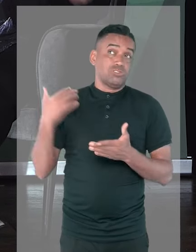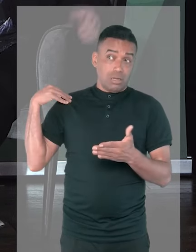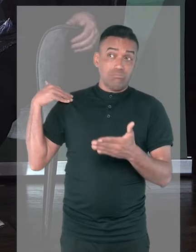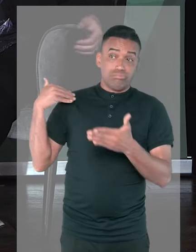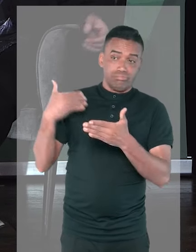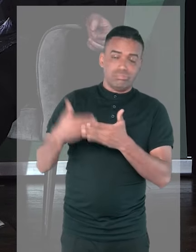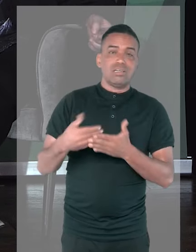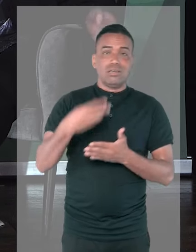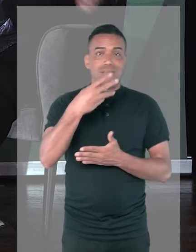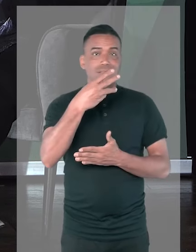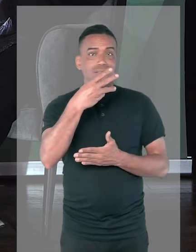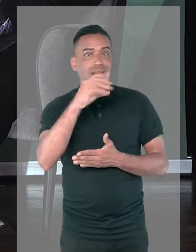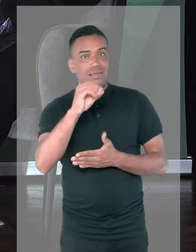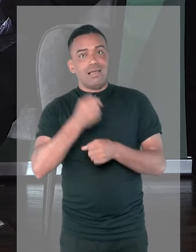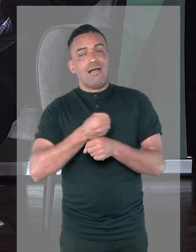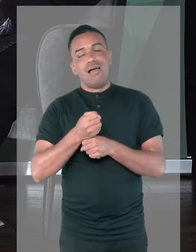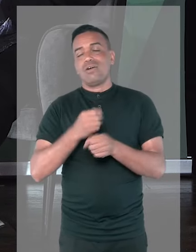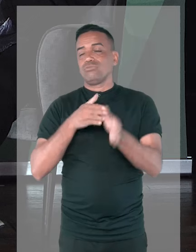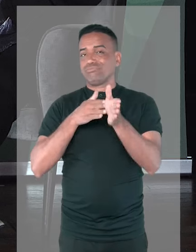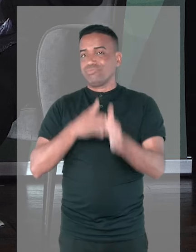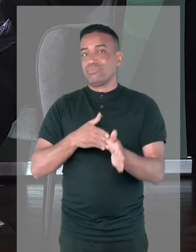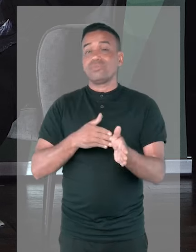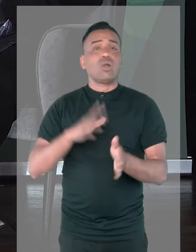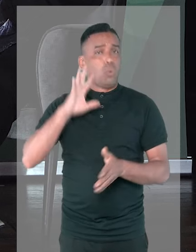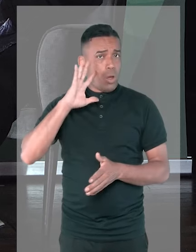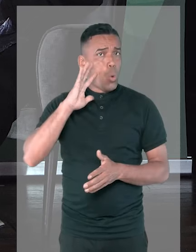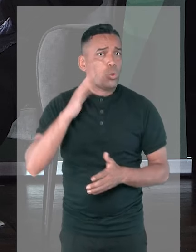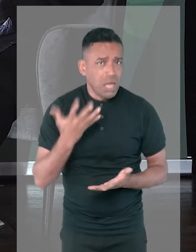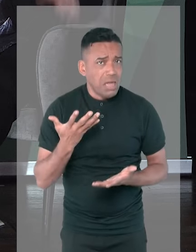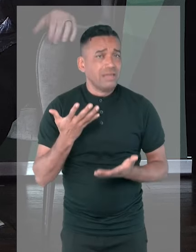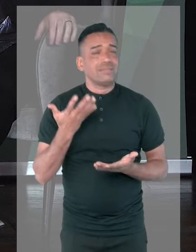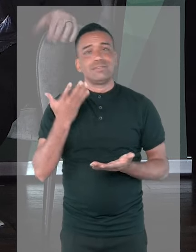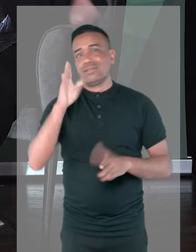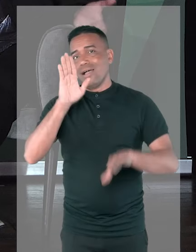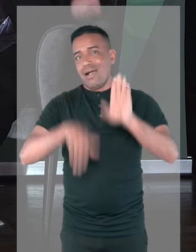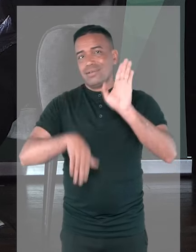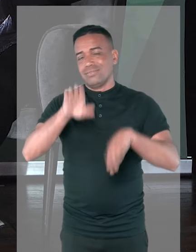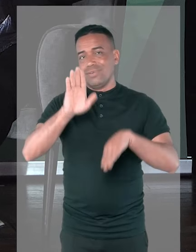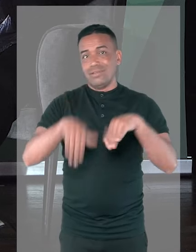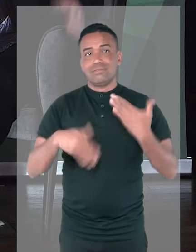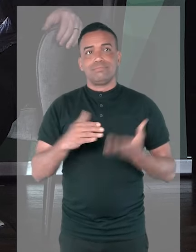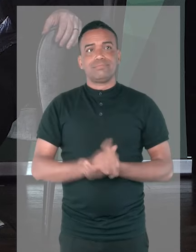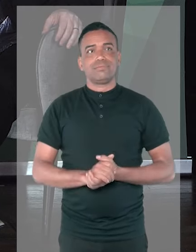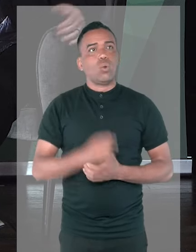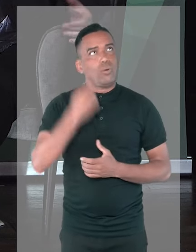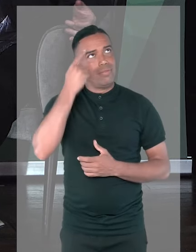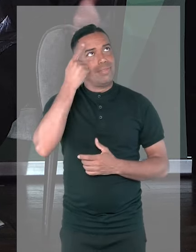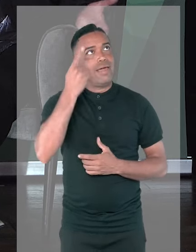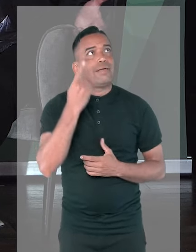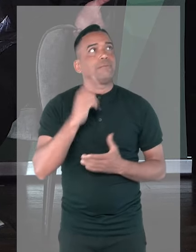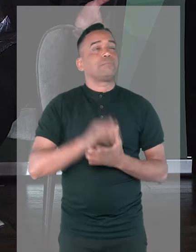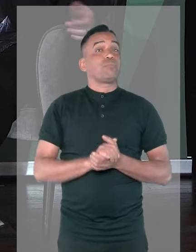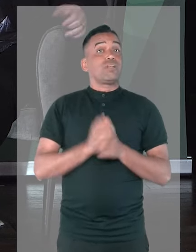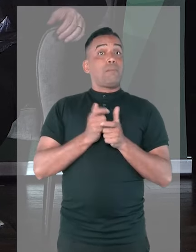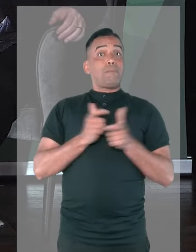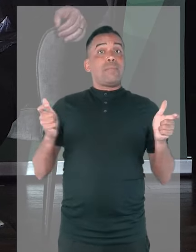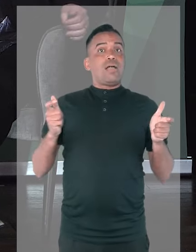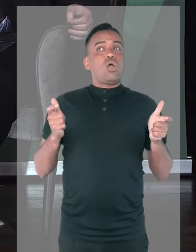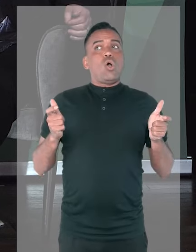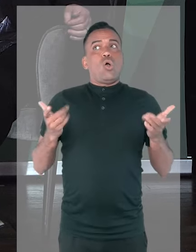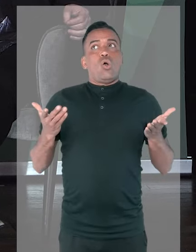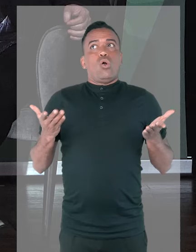40 anos acompanhando todo mundo. Então isso acontece muito raramente. Vamos fazer uma ideia, sei lá, o maior fenômeno recente que